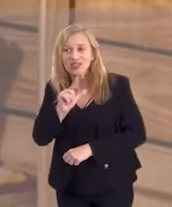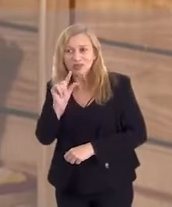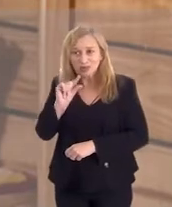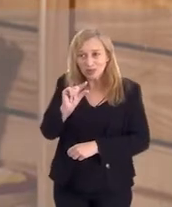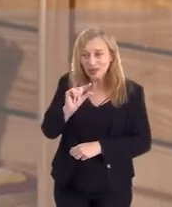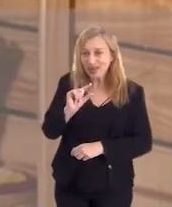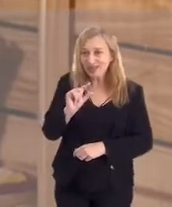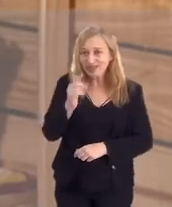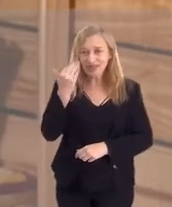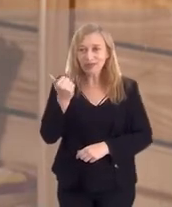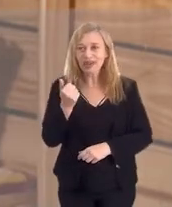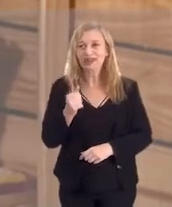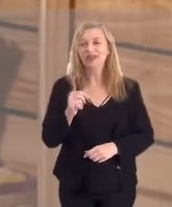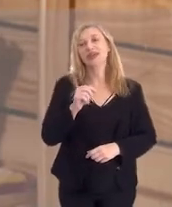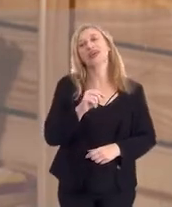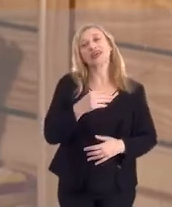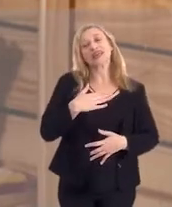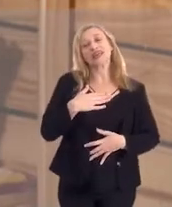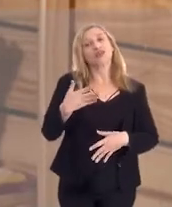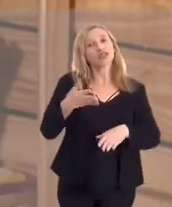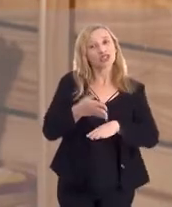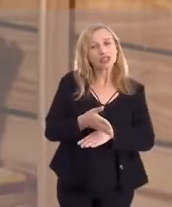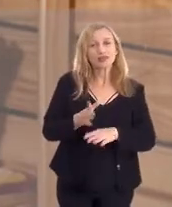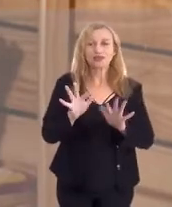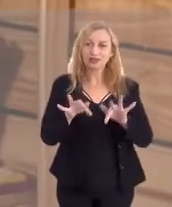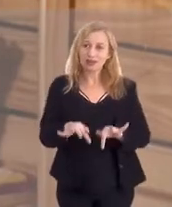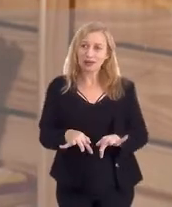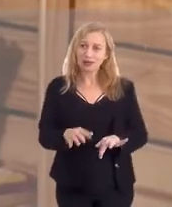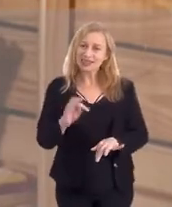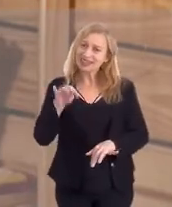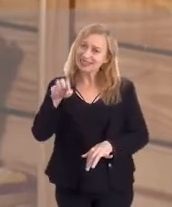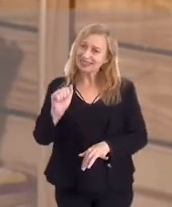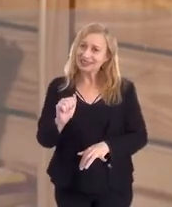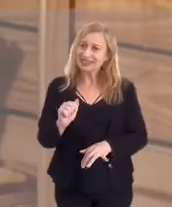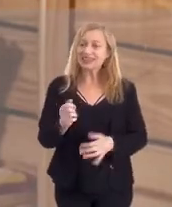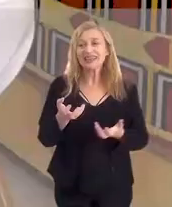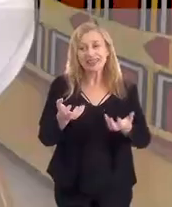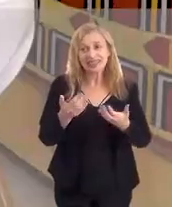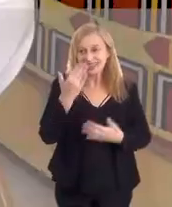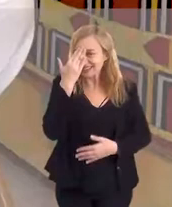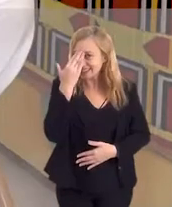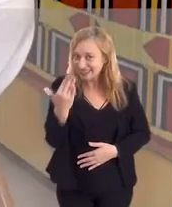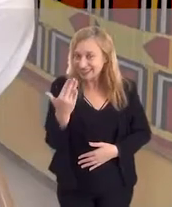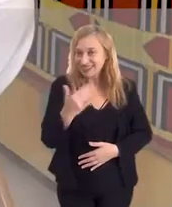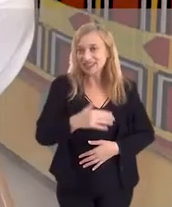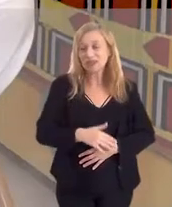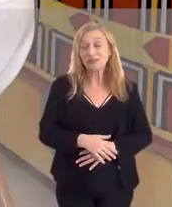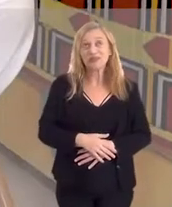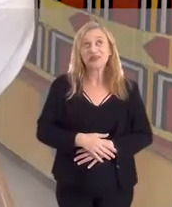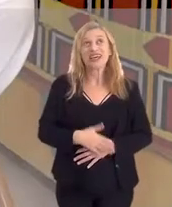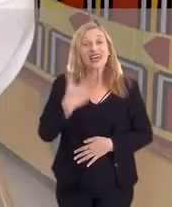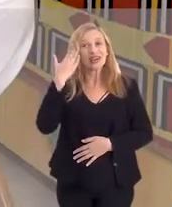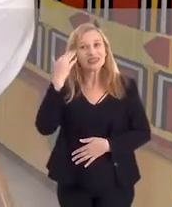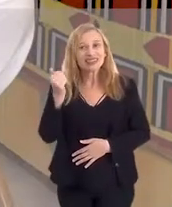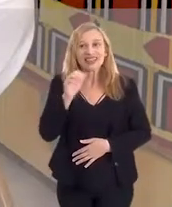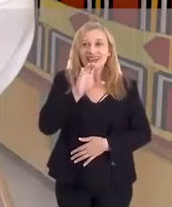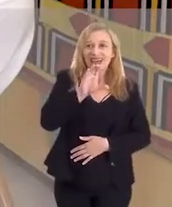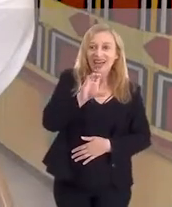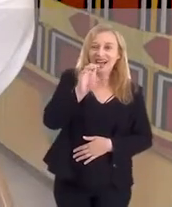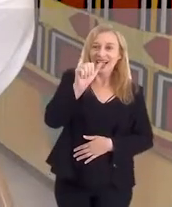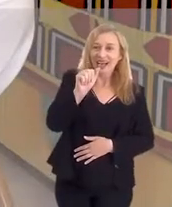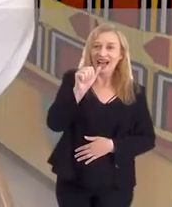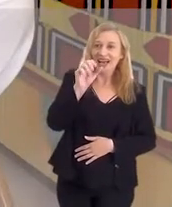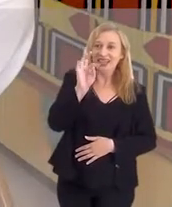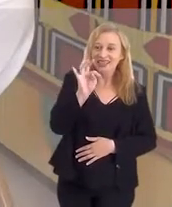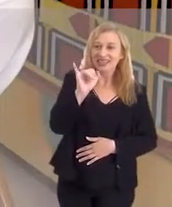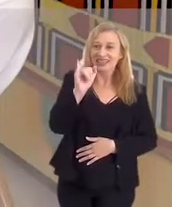Papillon. Bem, Papillon, estamos chegando ao final. Queria te agradecer. Eu sei que o Catimbó